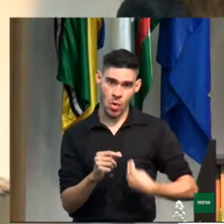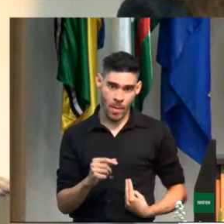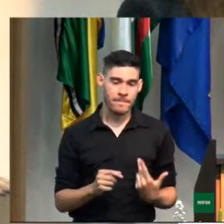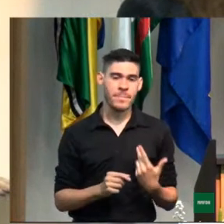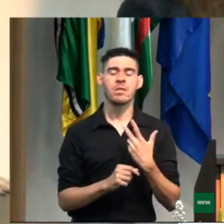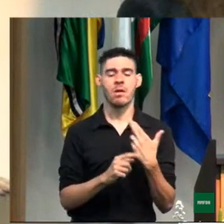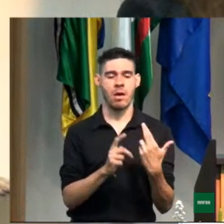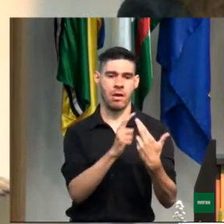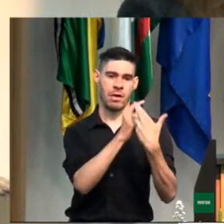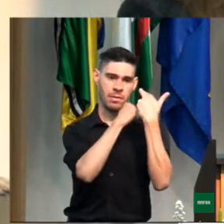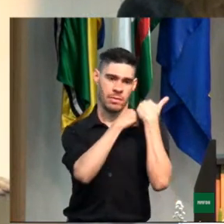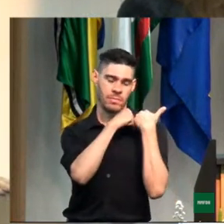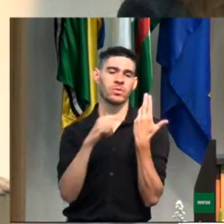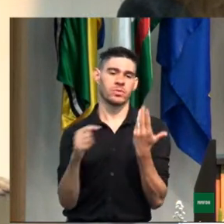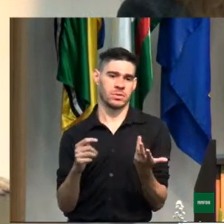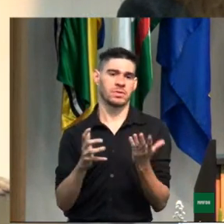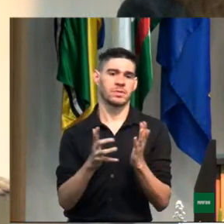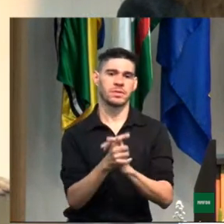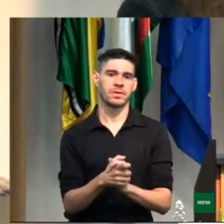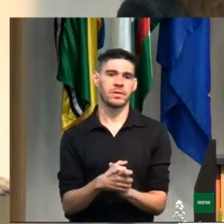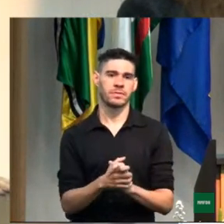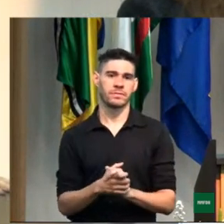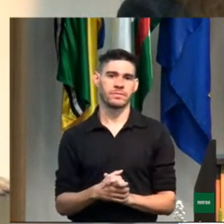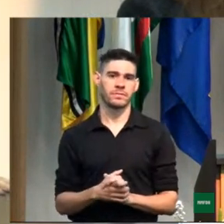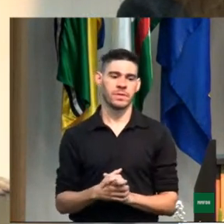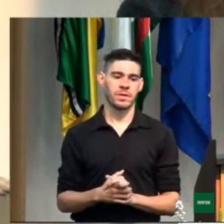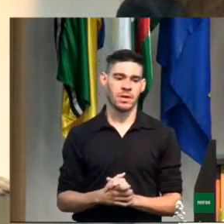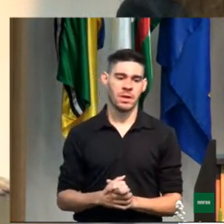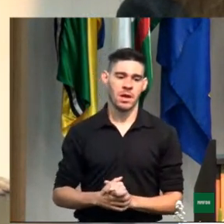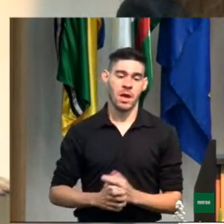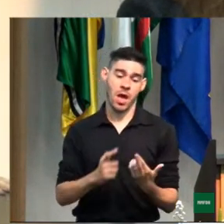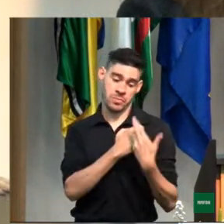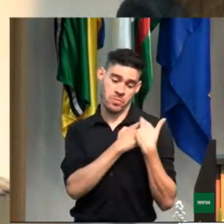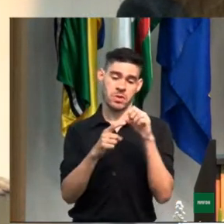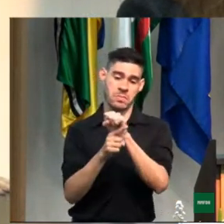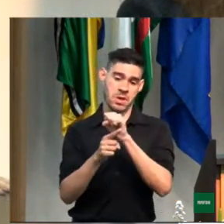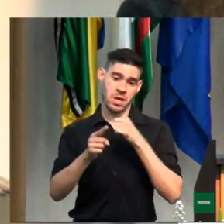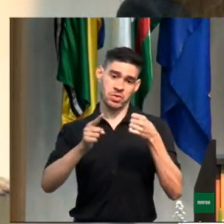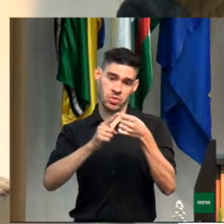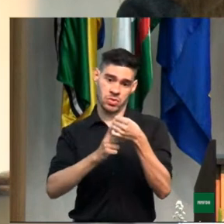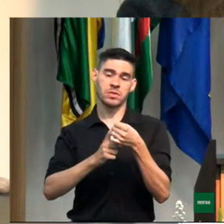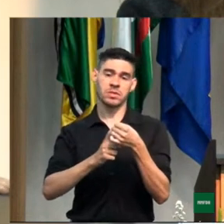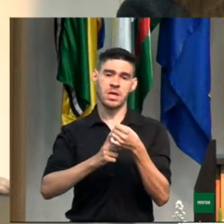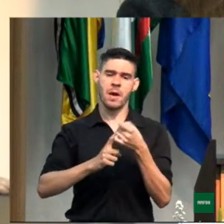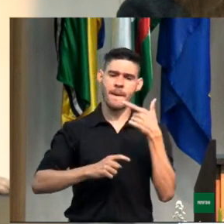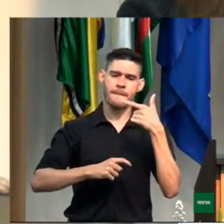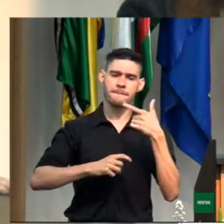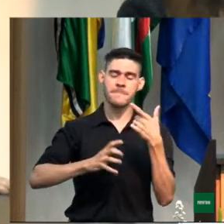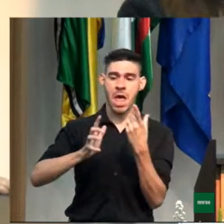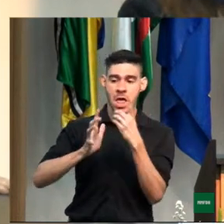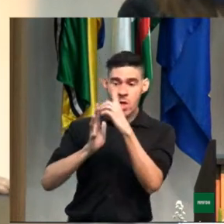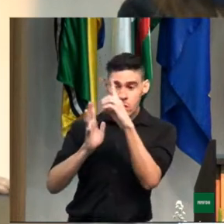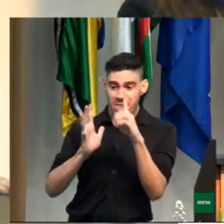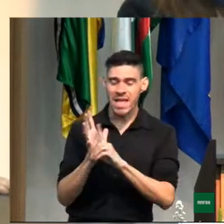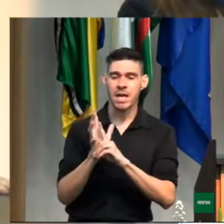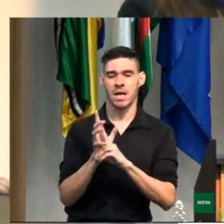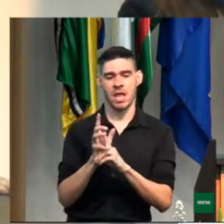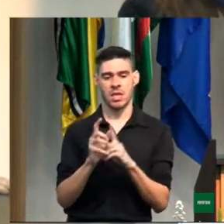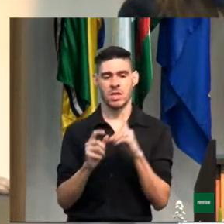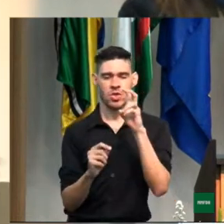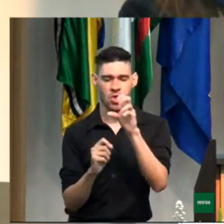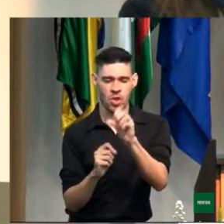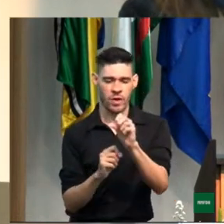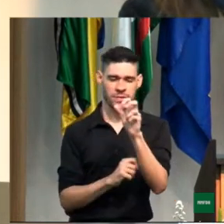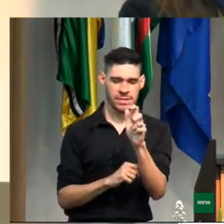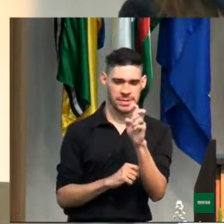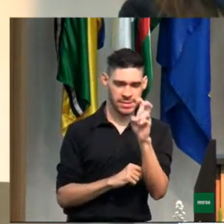pela responsabilidade social, para que a gente deixe no decreto 9571, que é o decreto